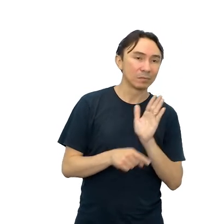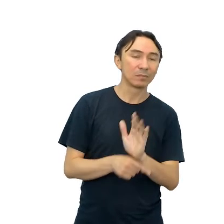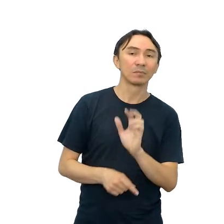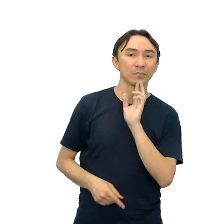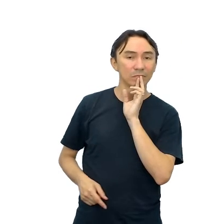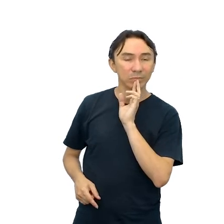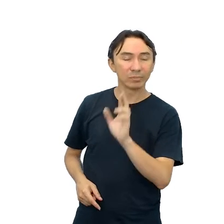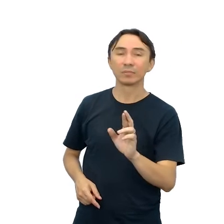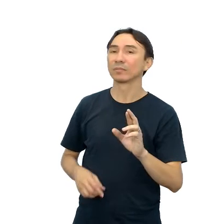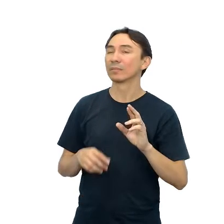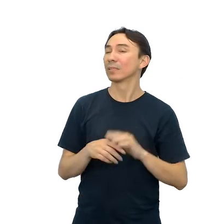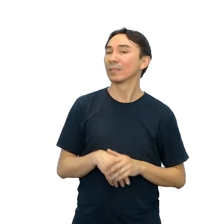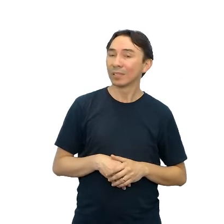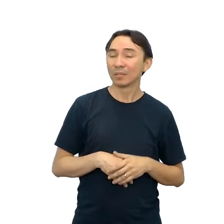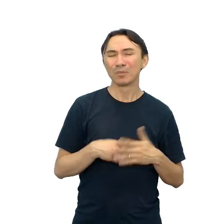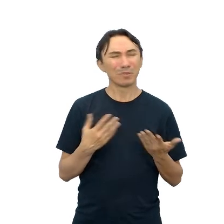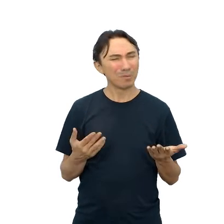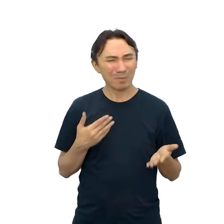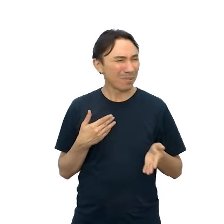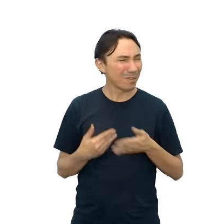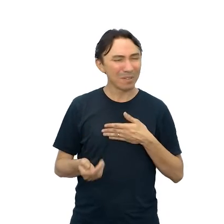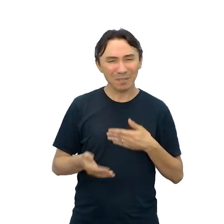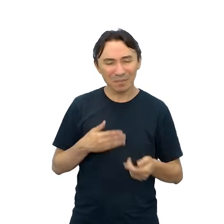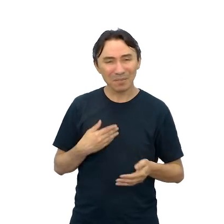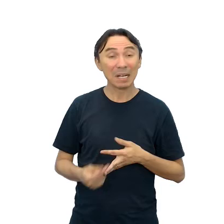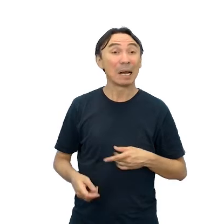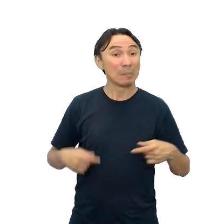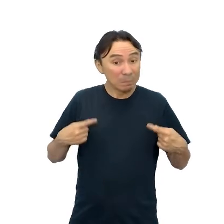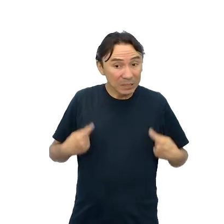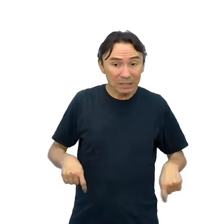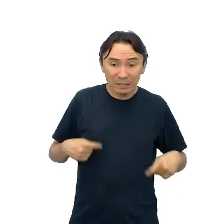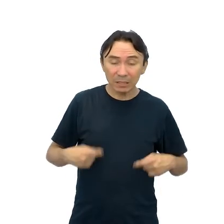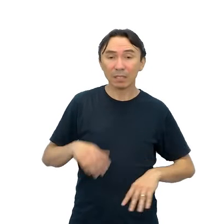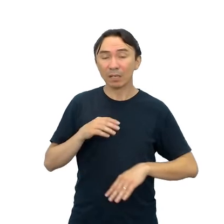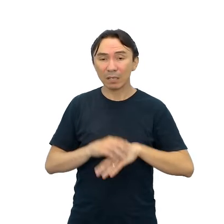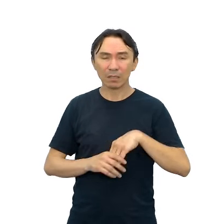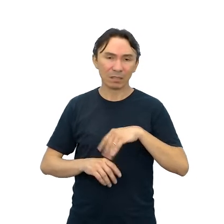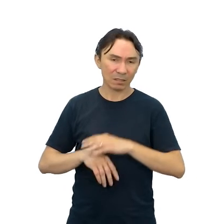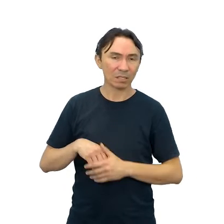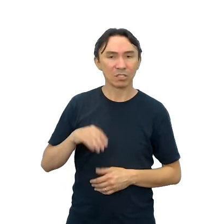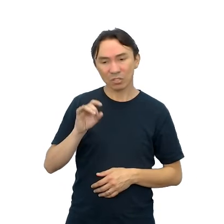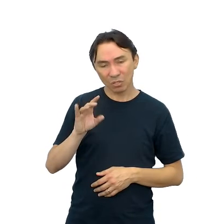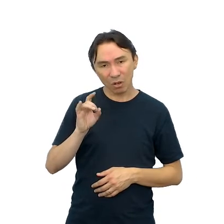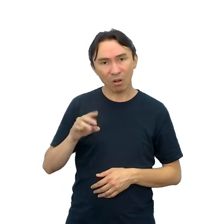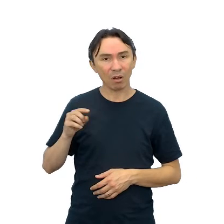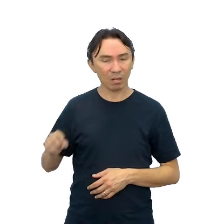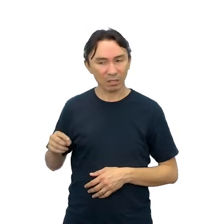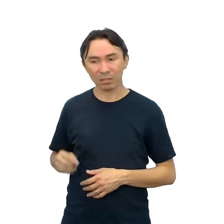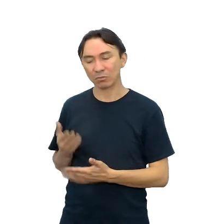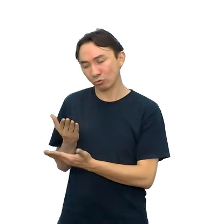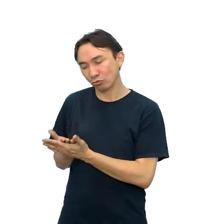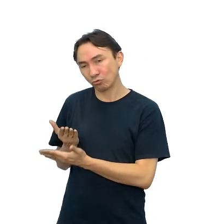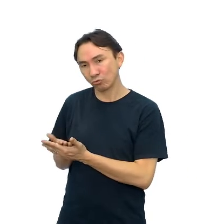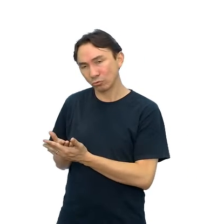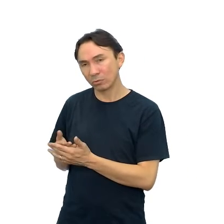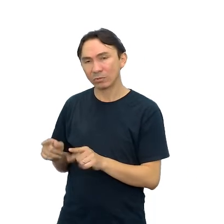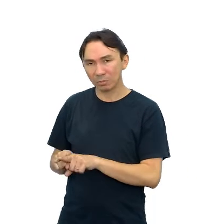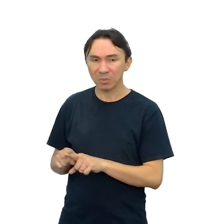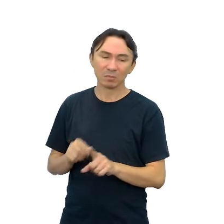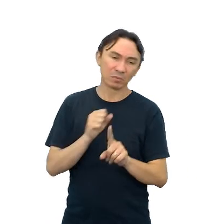qualquer outra ação que nós precisemos tomar, não só no meio acadêmico, como no meio social